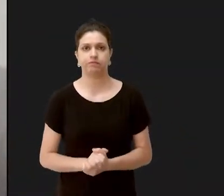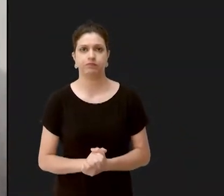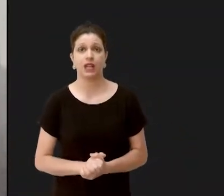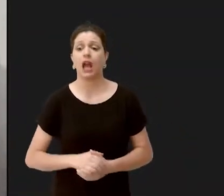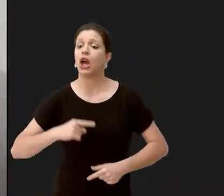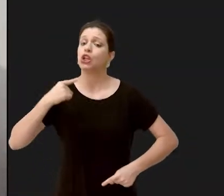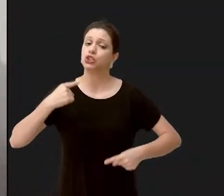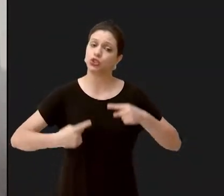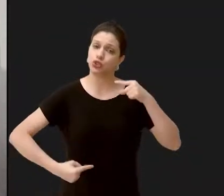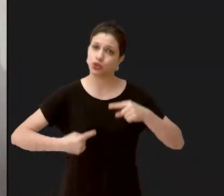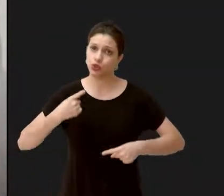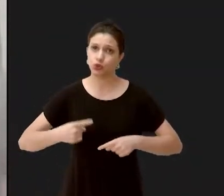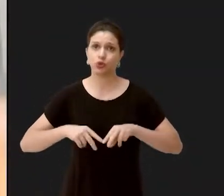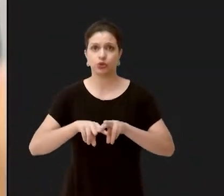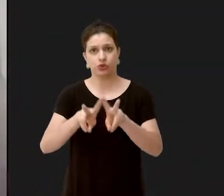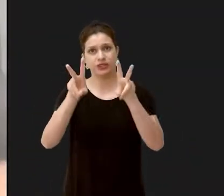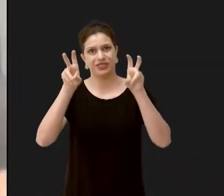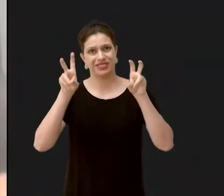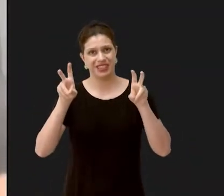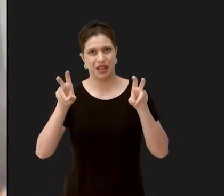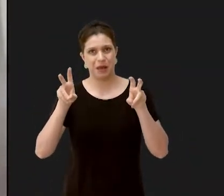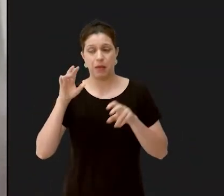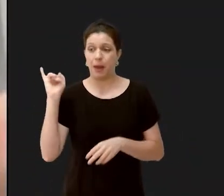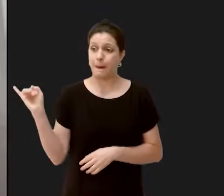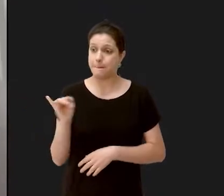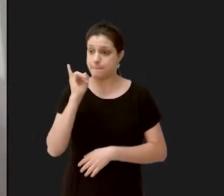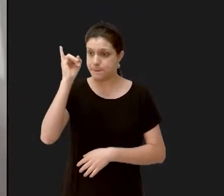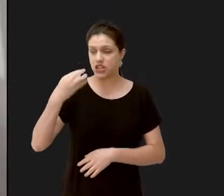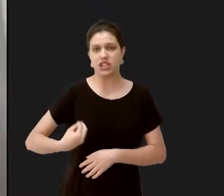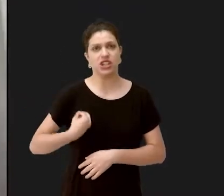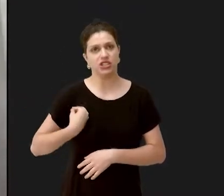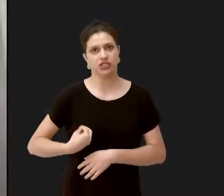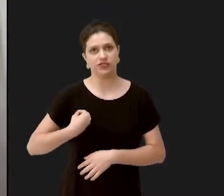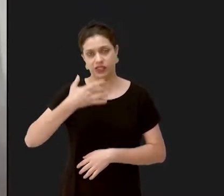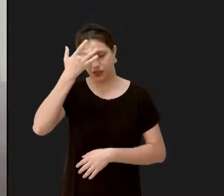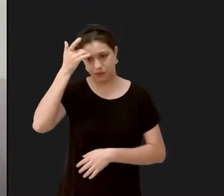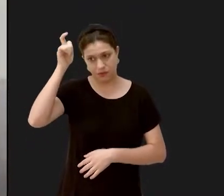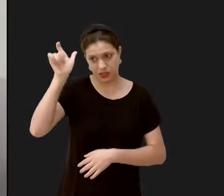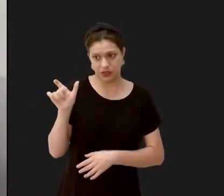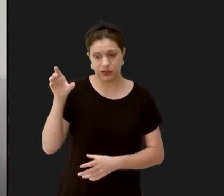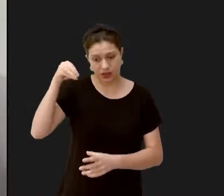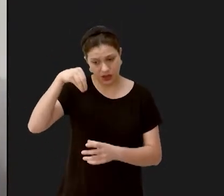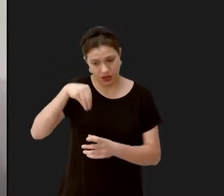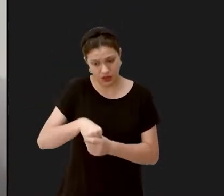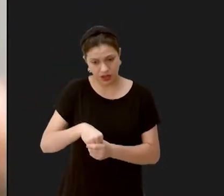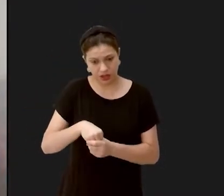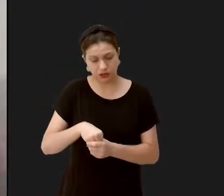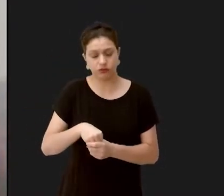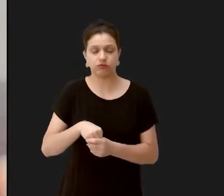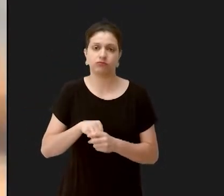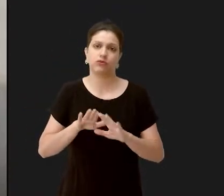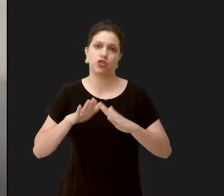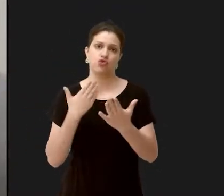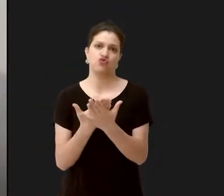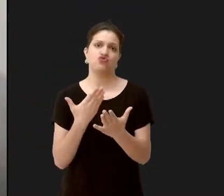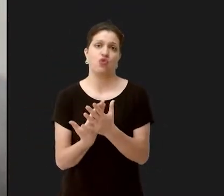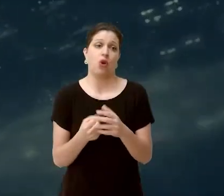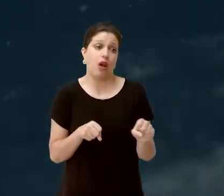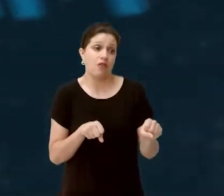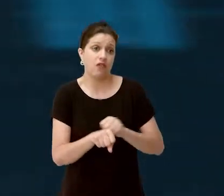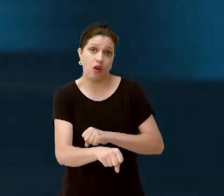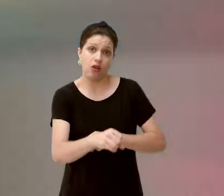visa você discutir esse tema na fase mais importante da vida do ser humano, que é no momento da sua